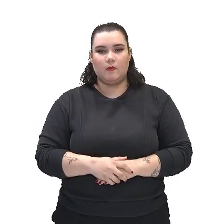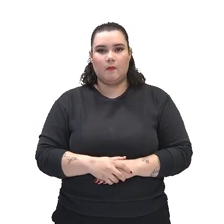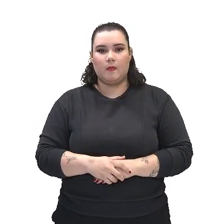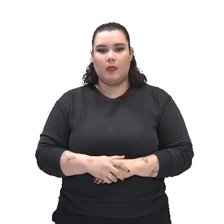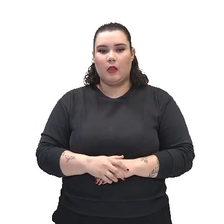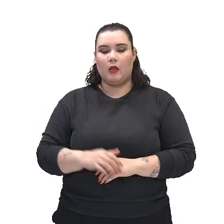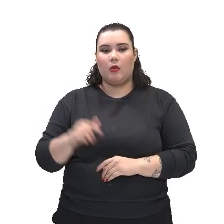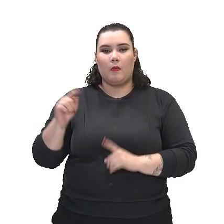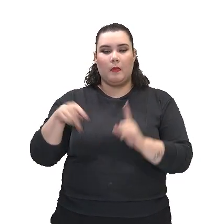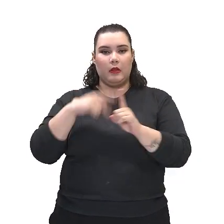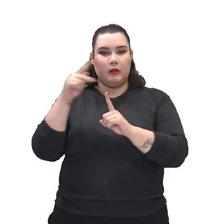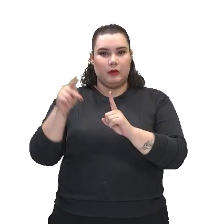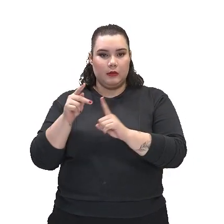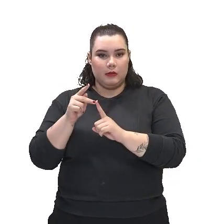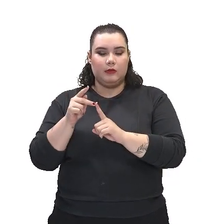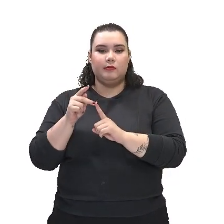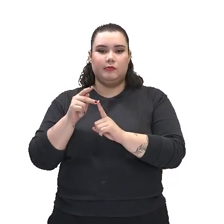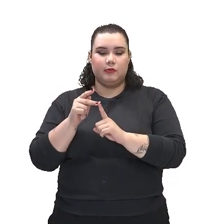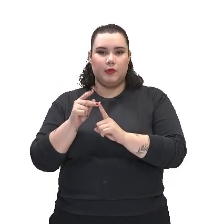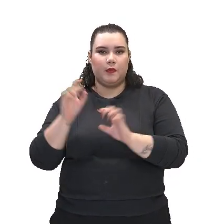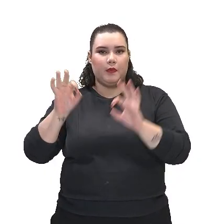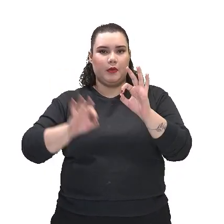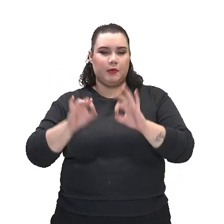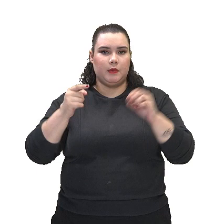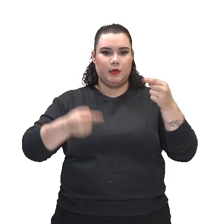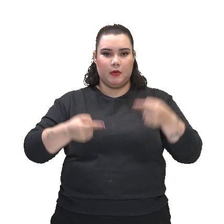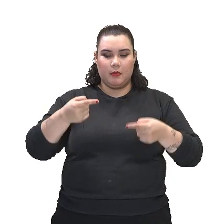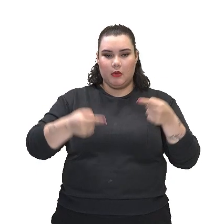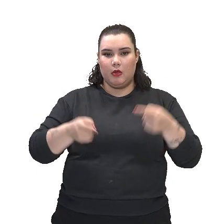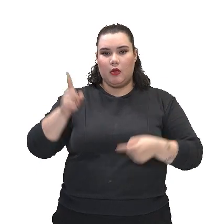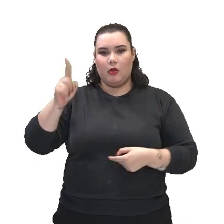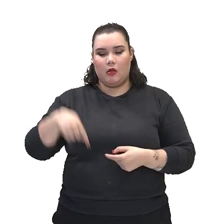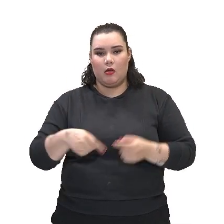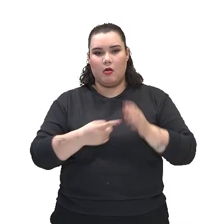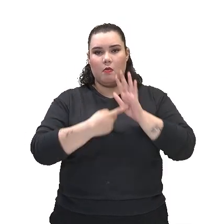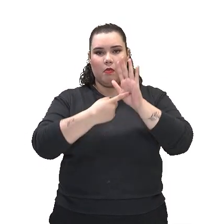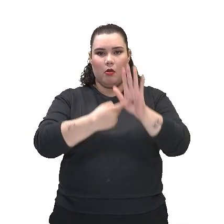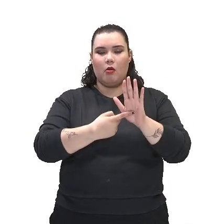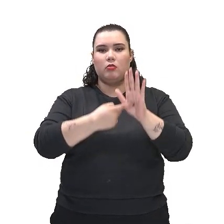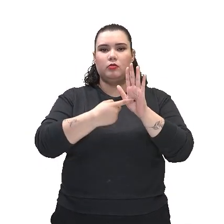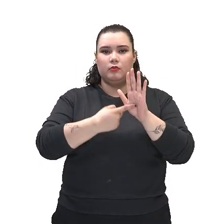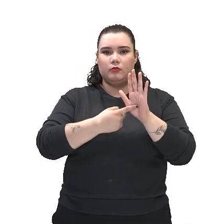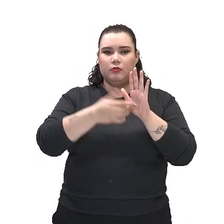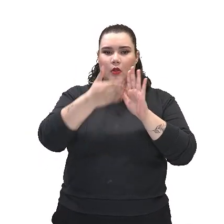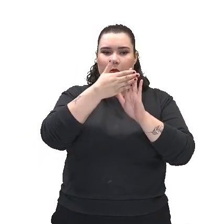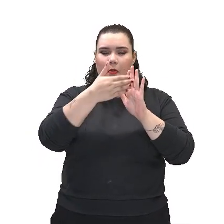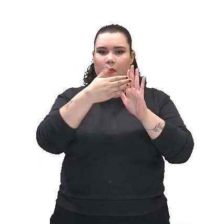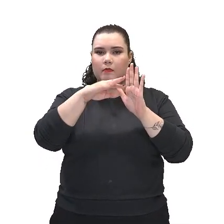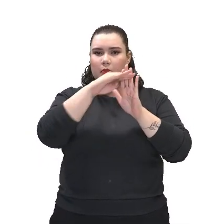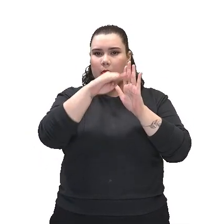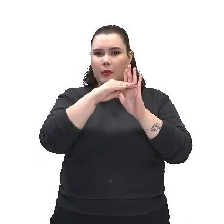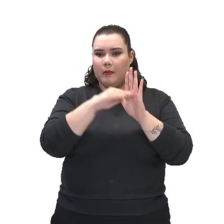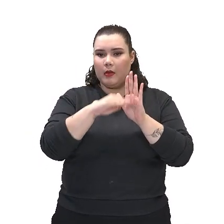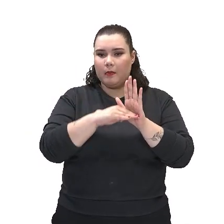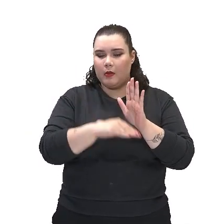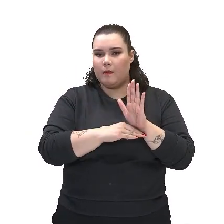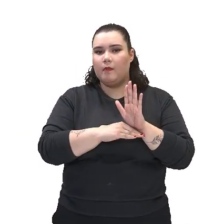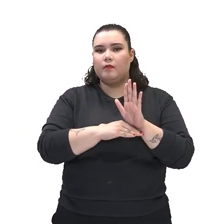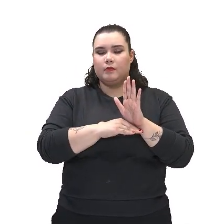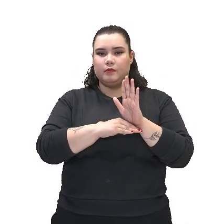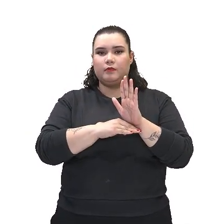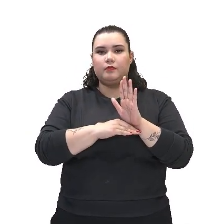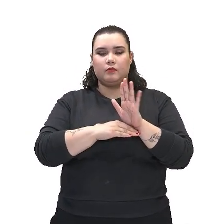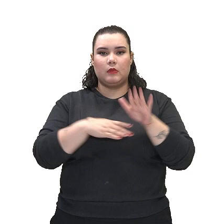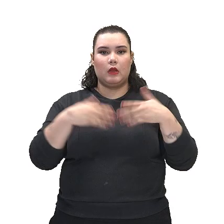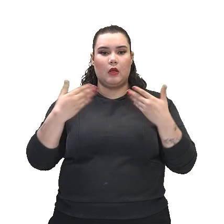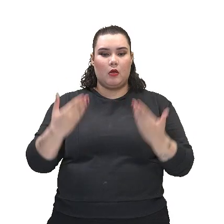planejamento, gente, é um planejamento que nós apresentamos como modelo. Podem existir outros também, mas na essência nós vamos